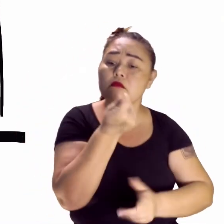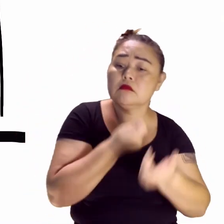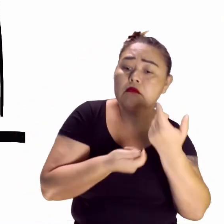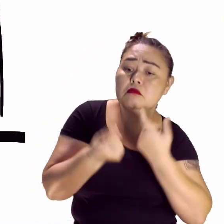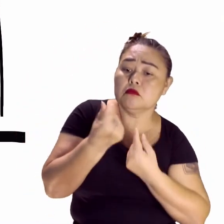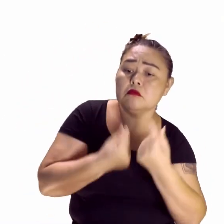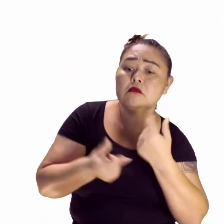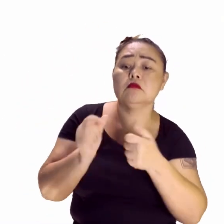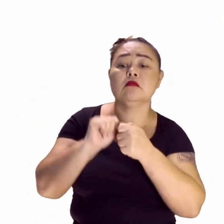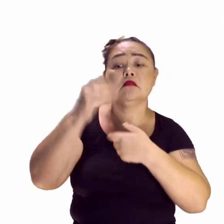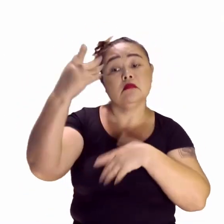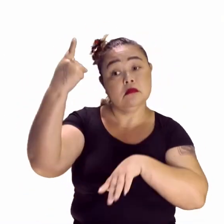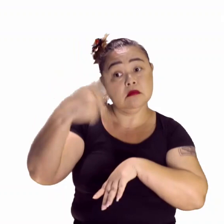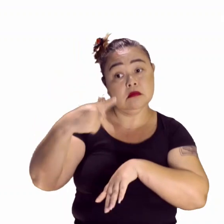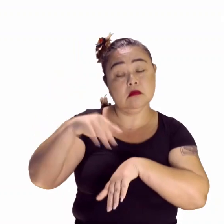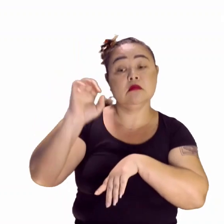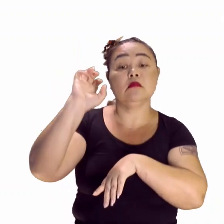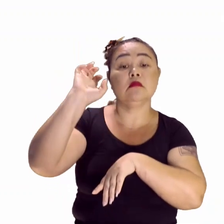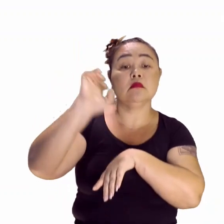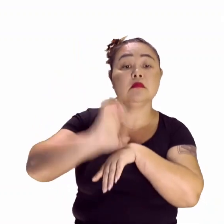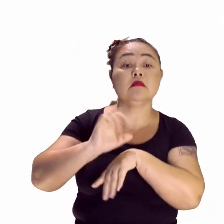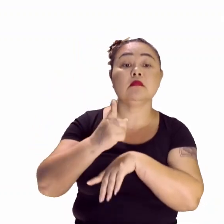soja no nosso estado